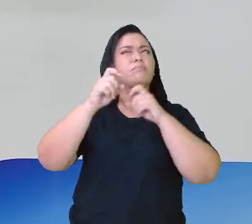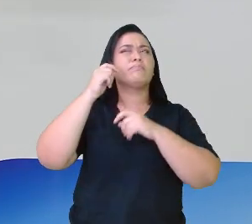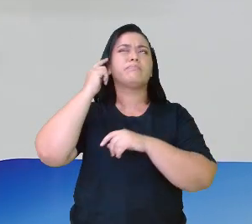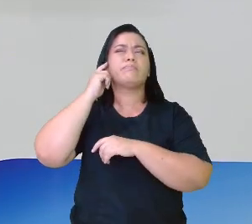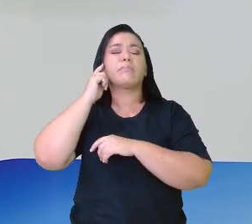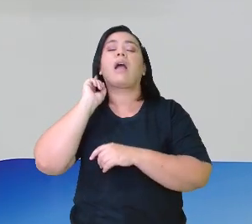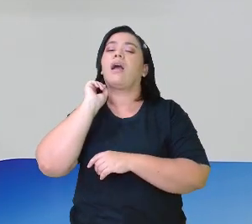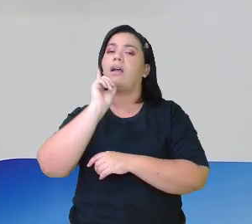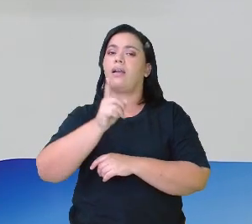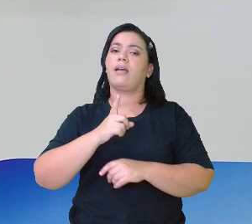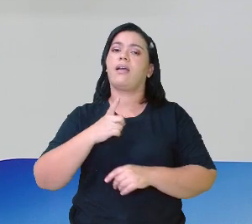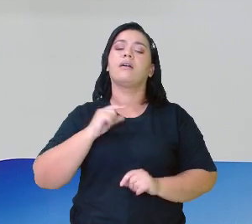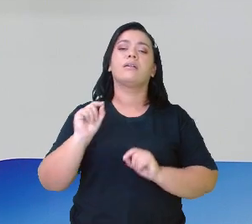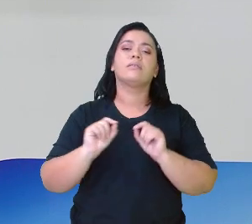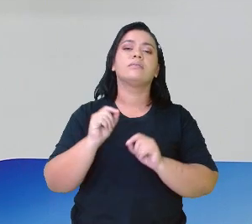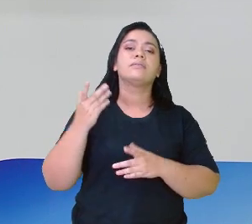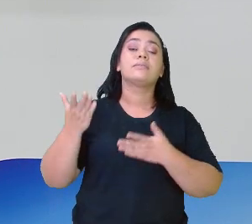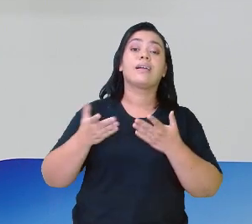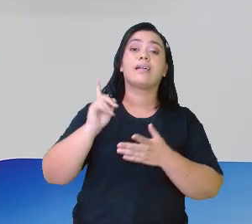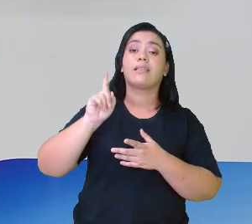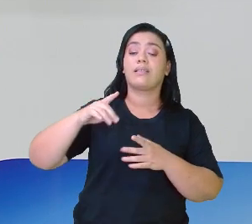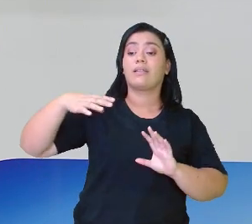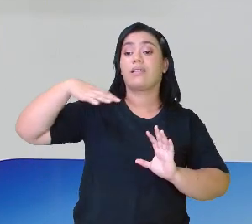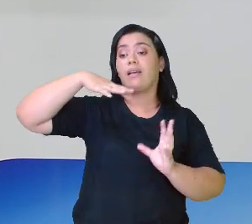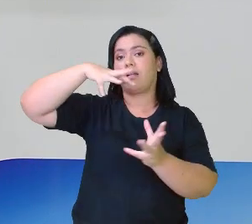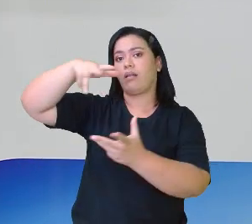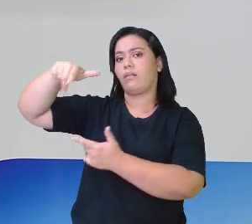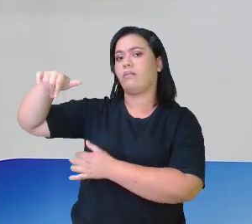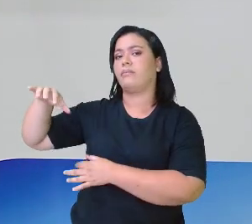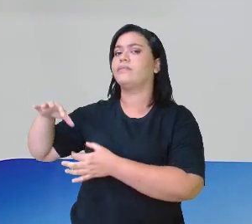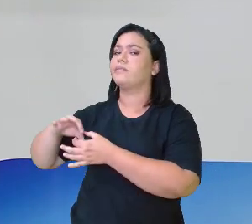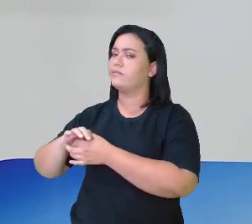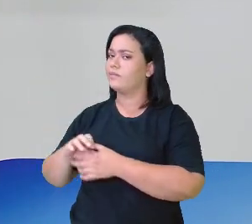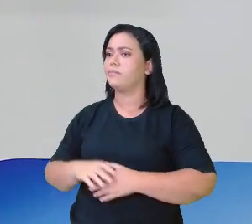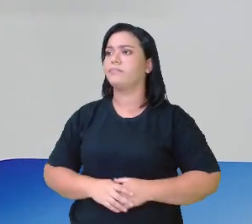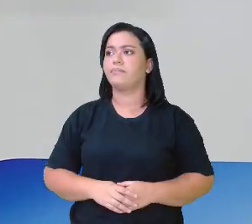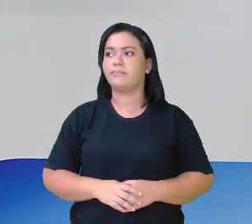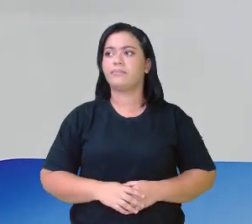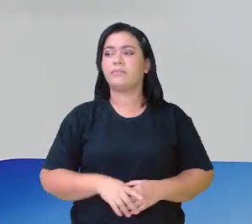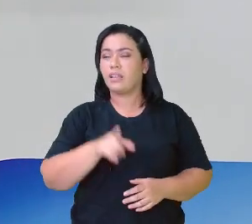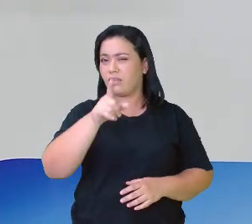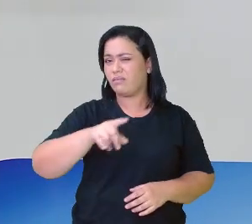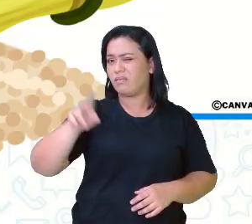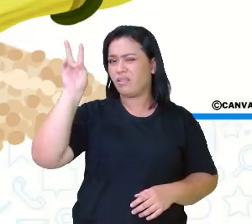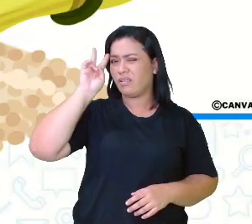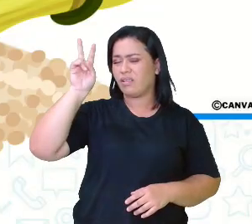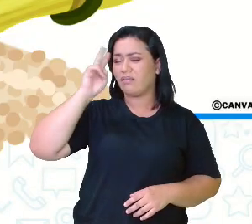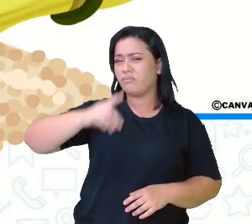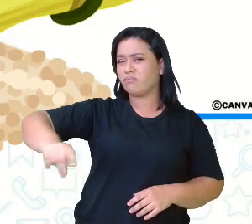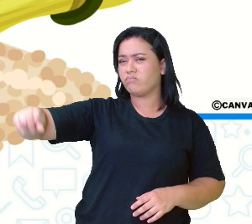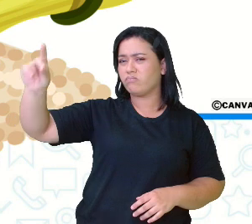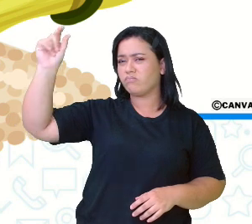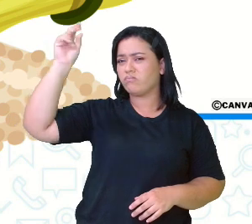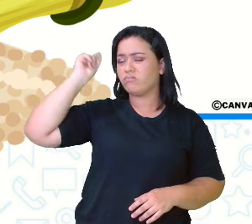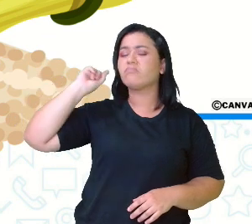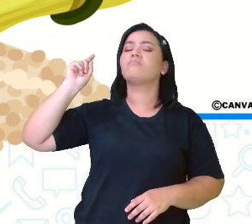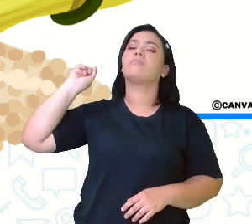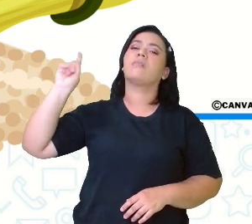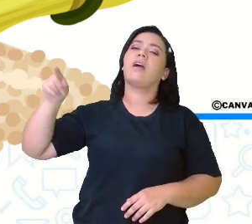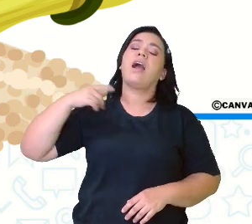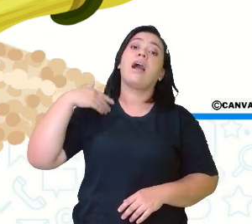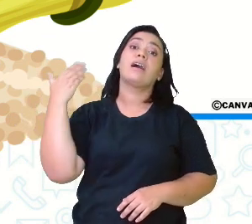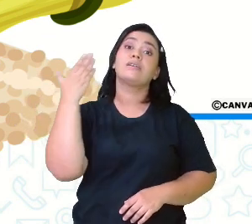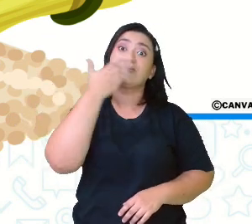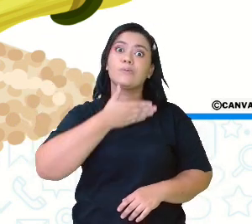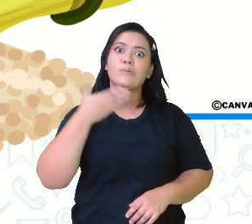estamos tratando da globalização. Lembra? Lá atrás, ciclo